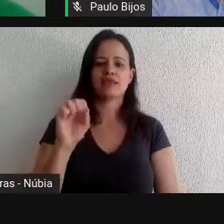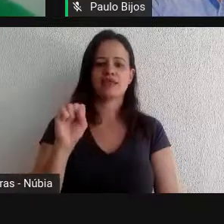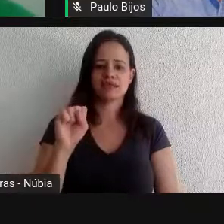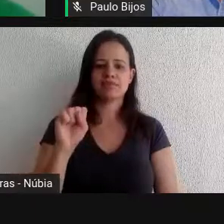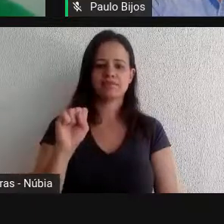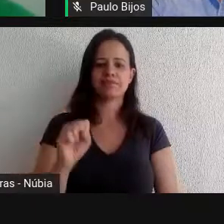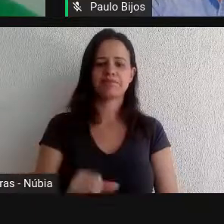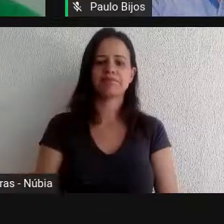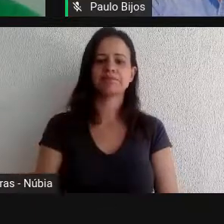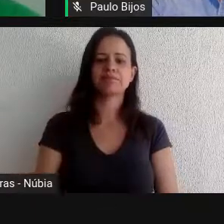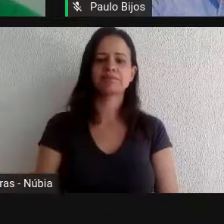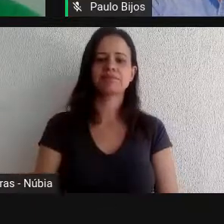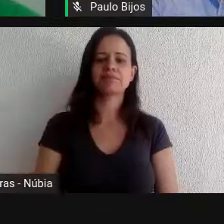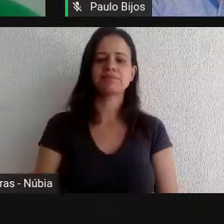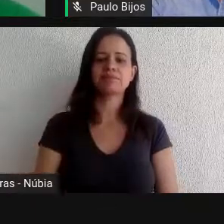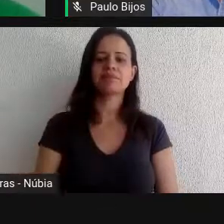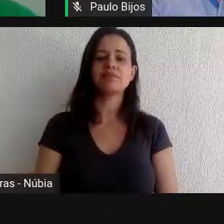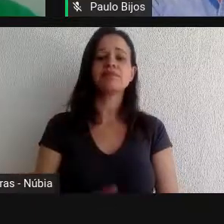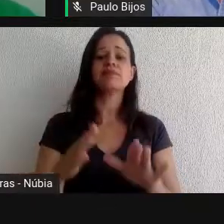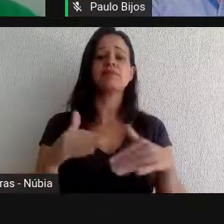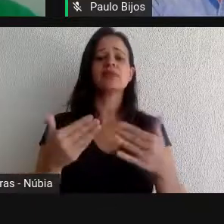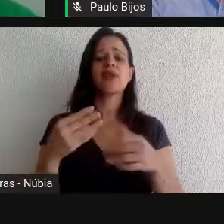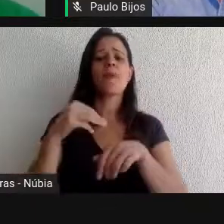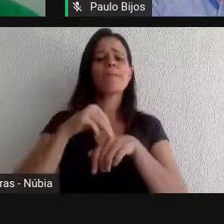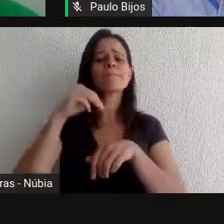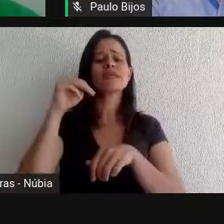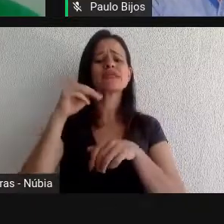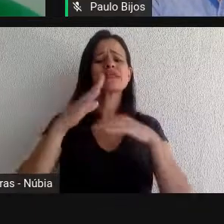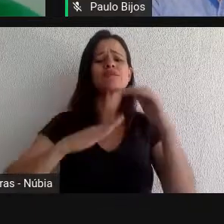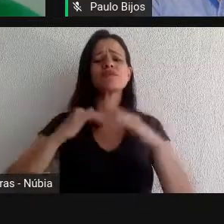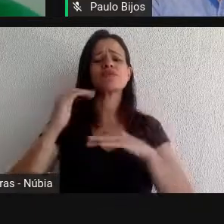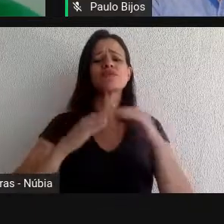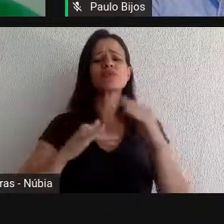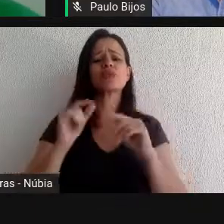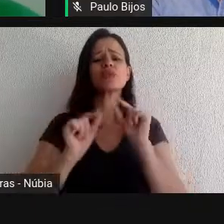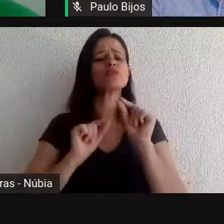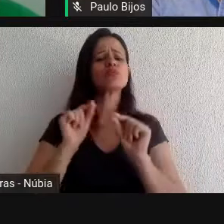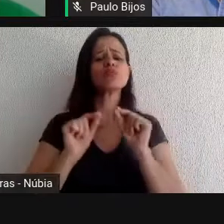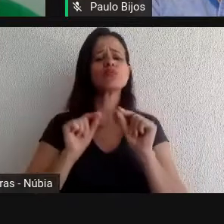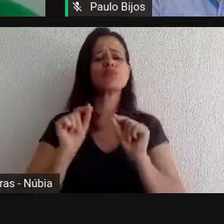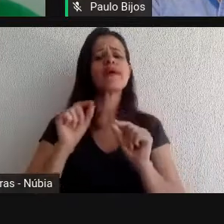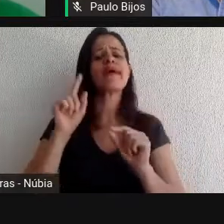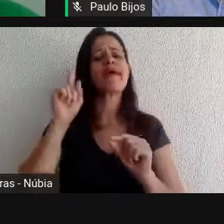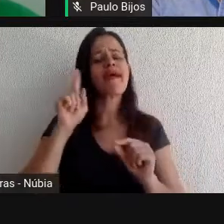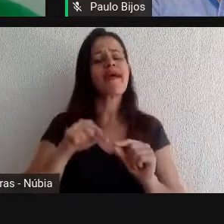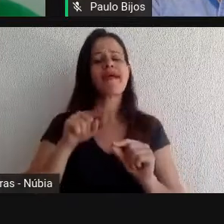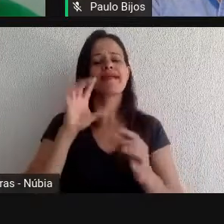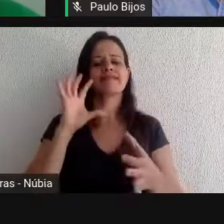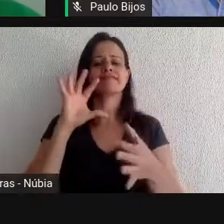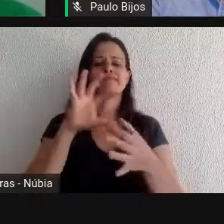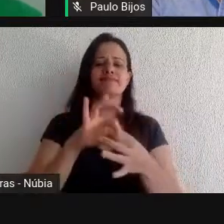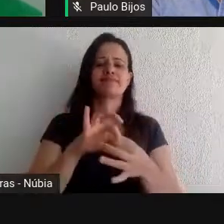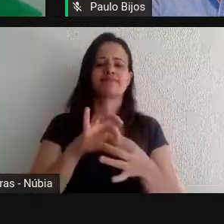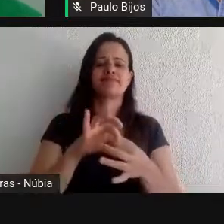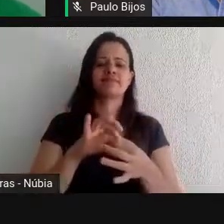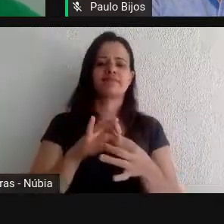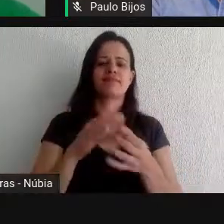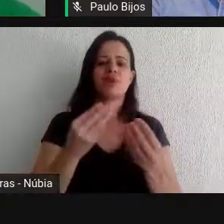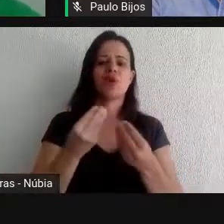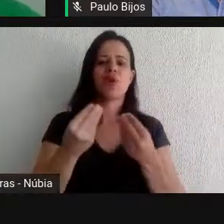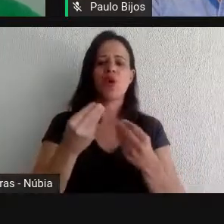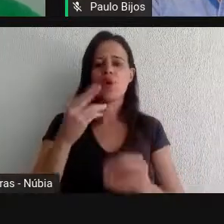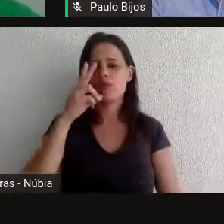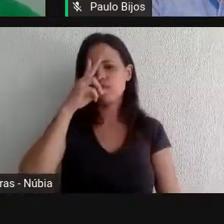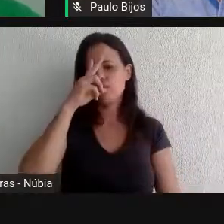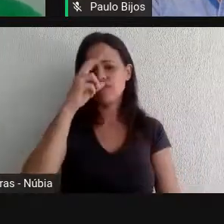Então, a questão do mestrado profissional é justamente essa, né, que é o forte do